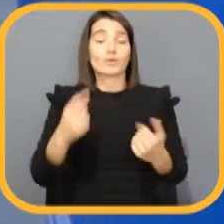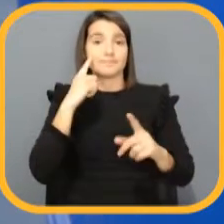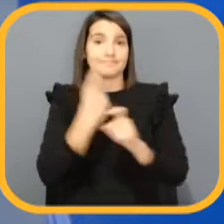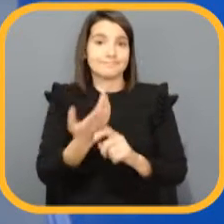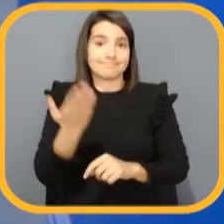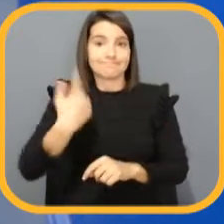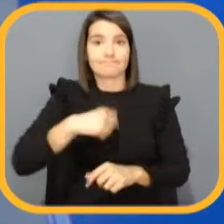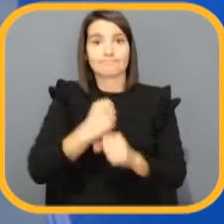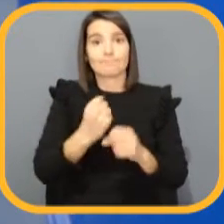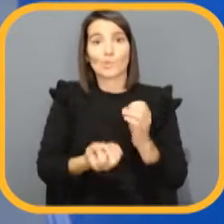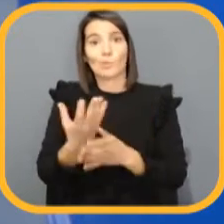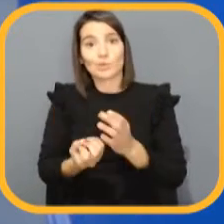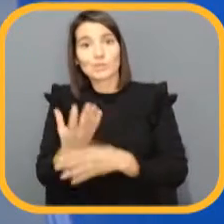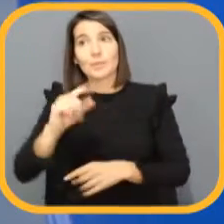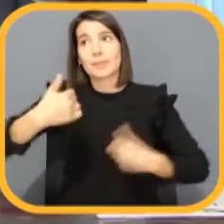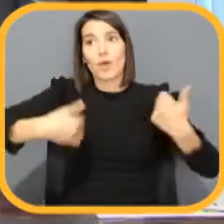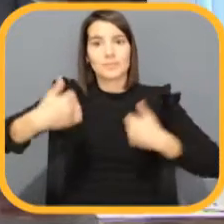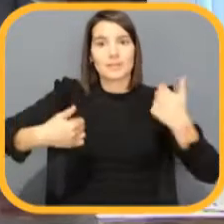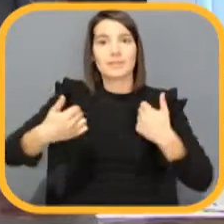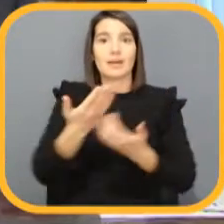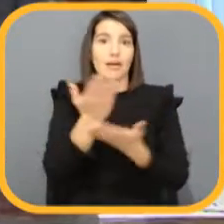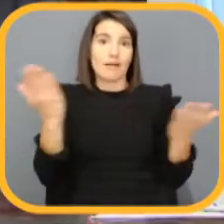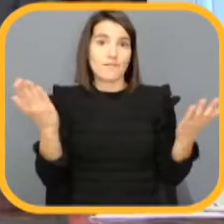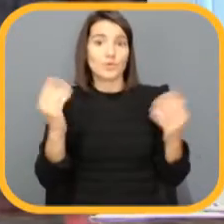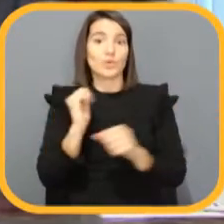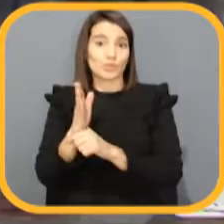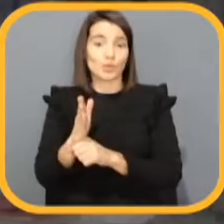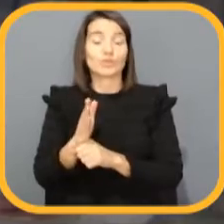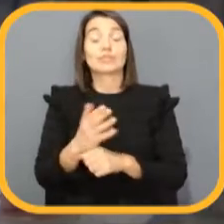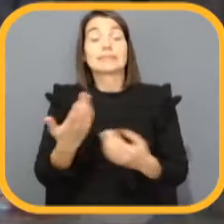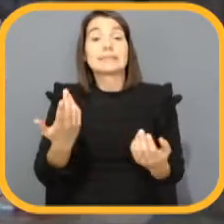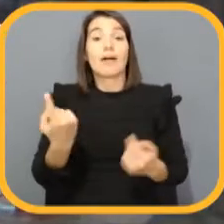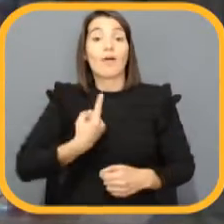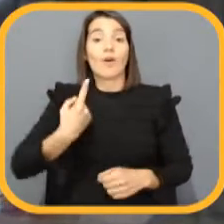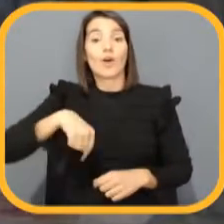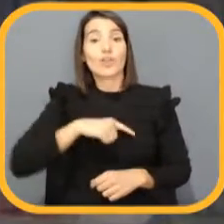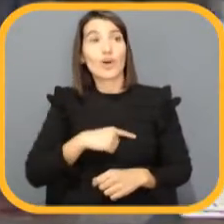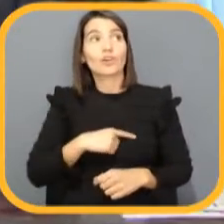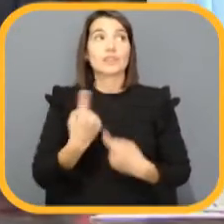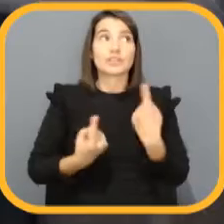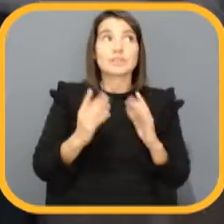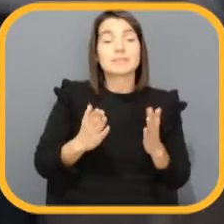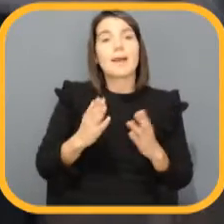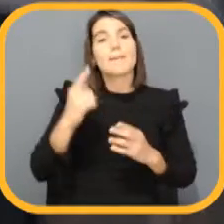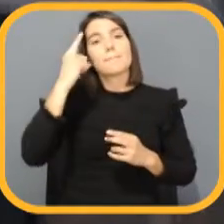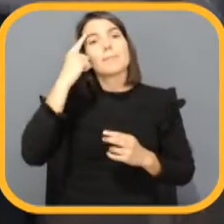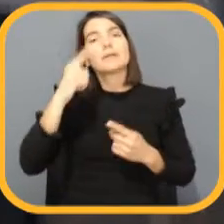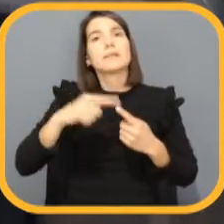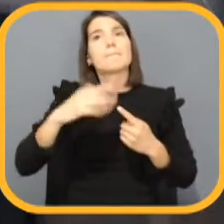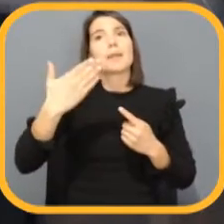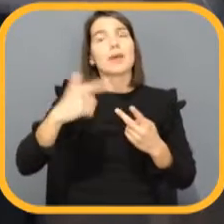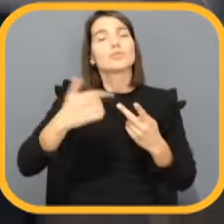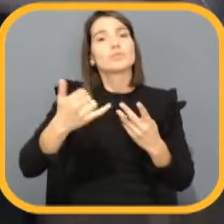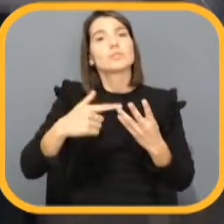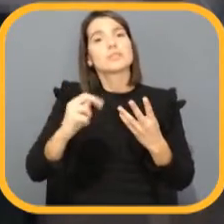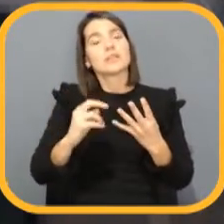muito mais de nós em termos daquilo que é a nossa produtividade e competitividade face aos nossos concorrentes. Cabe-nos a nós realmente hierarquizar muitas vezes as